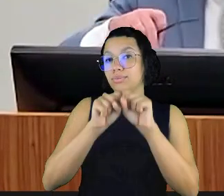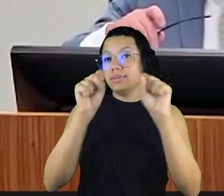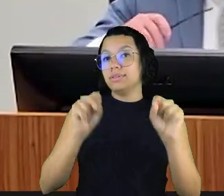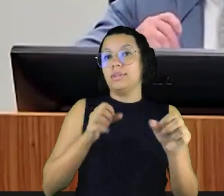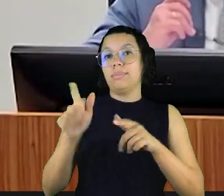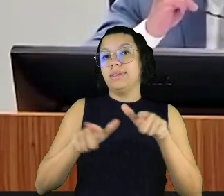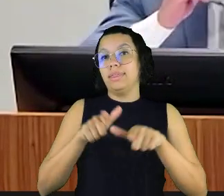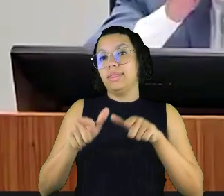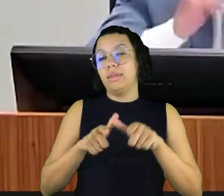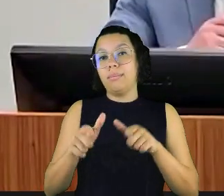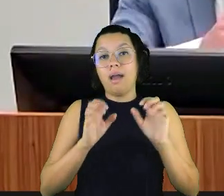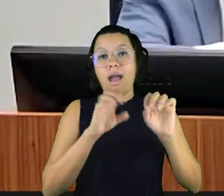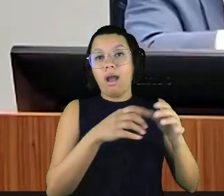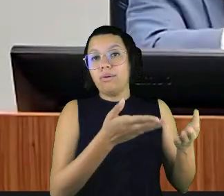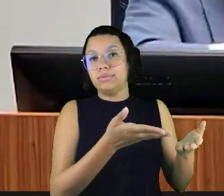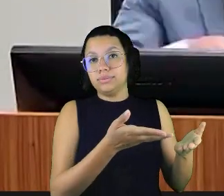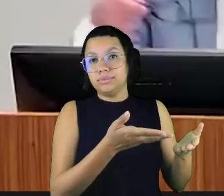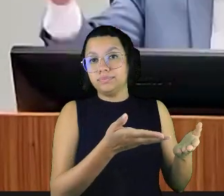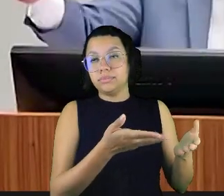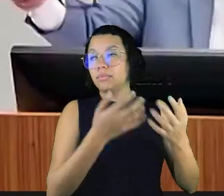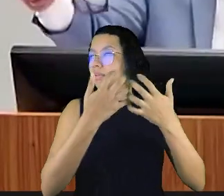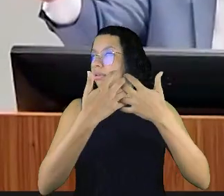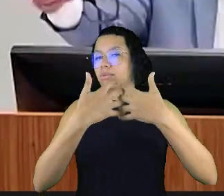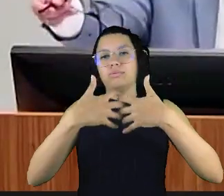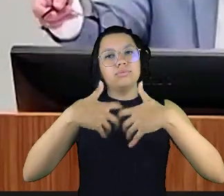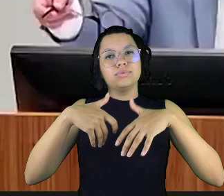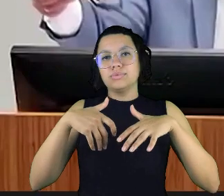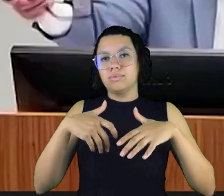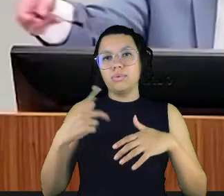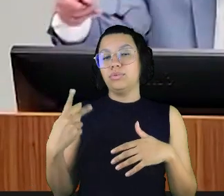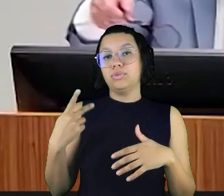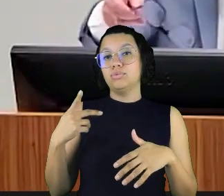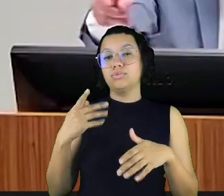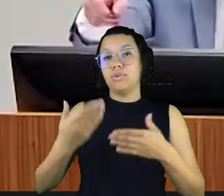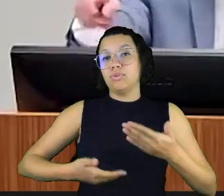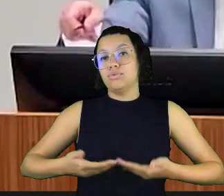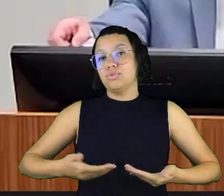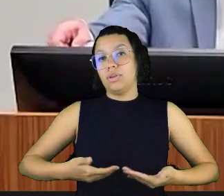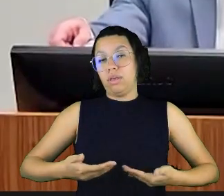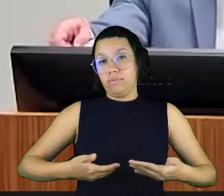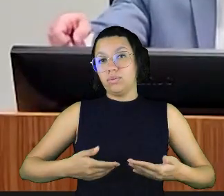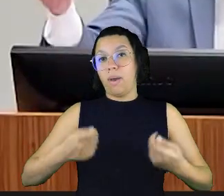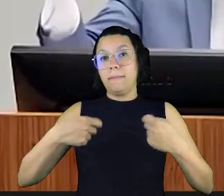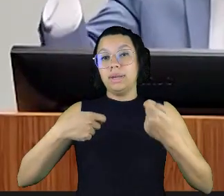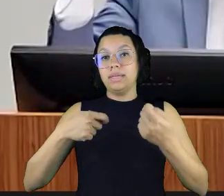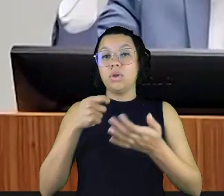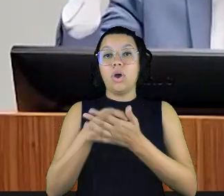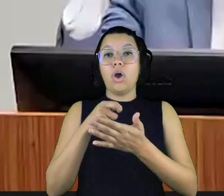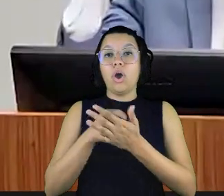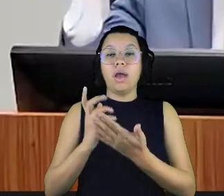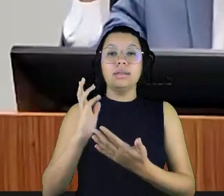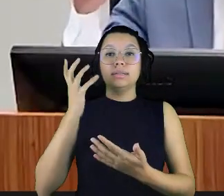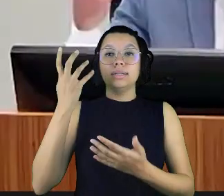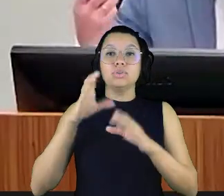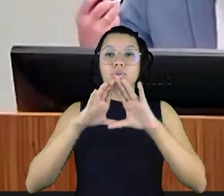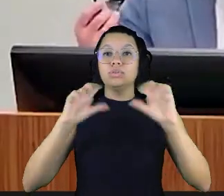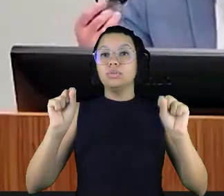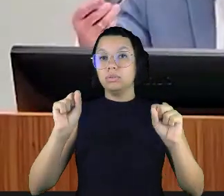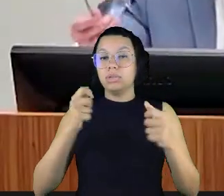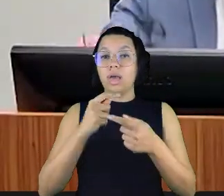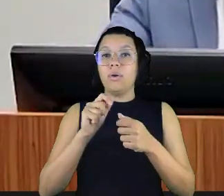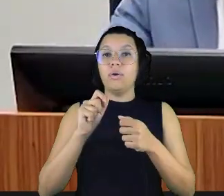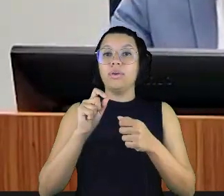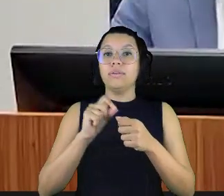os nossos servidores, além de cumprir as decisões do tribunal e fazer o Serasa para o exequente, Ah,